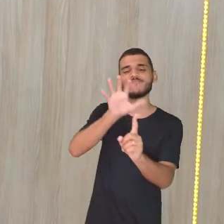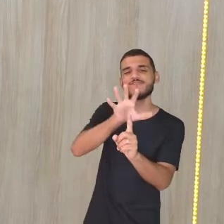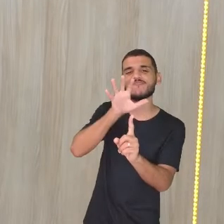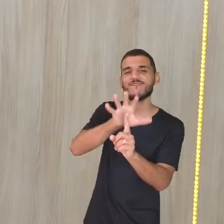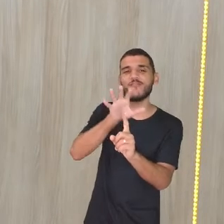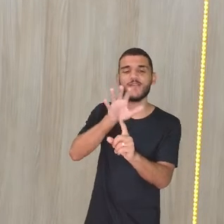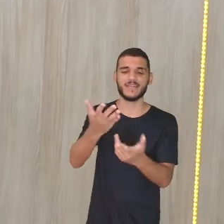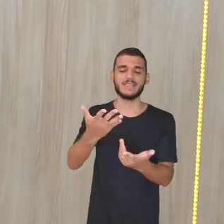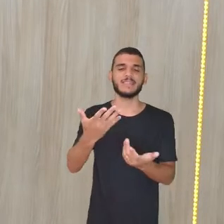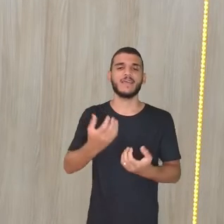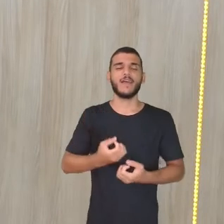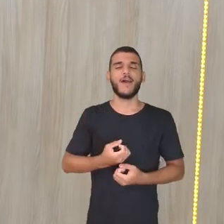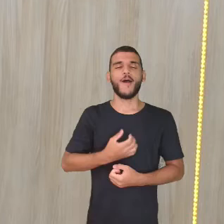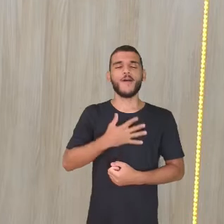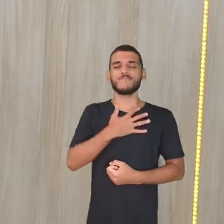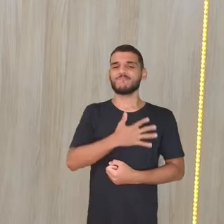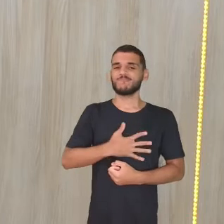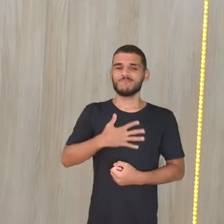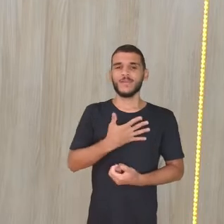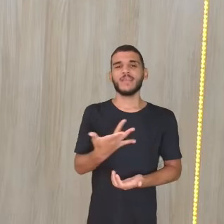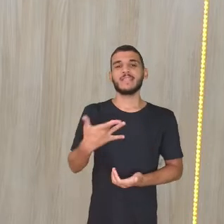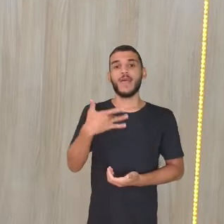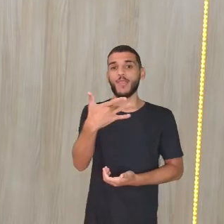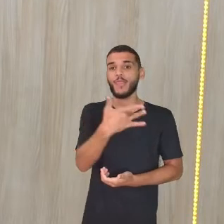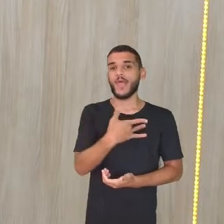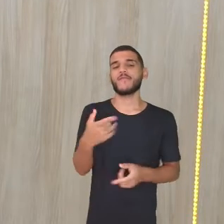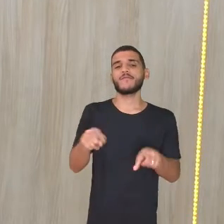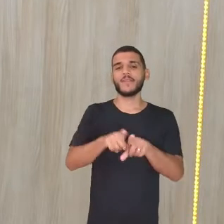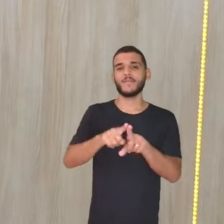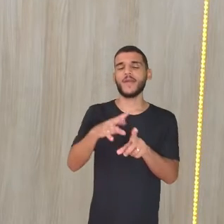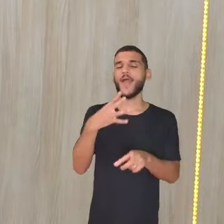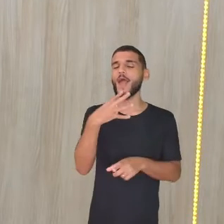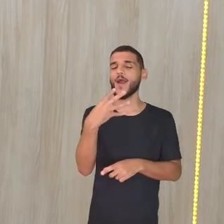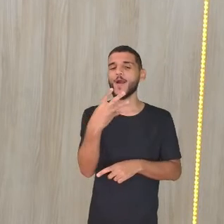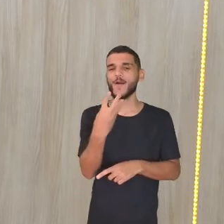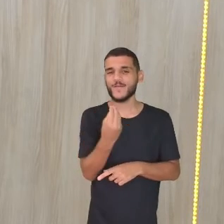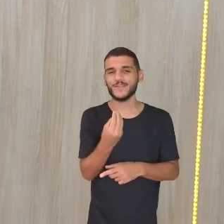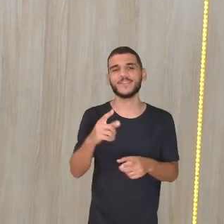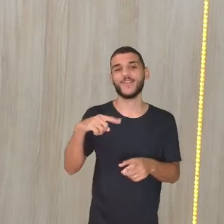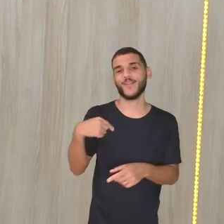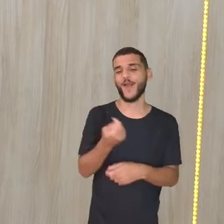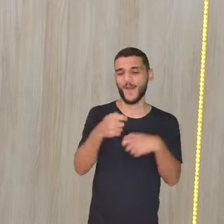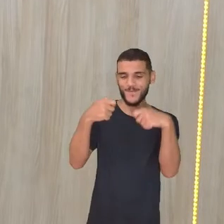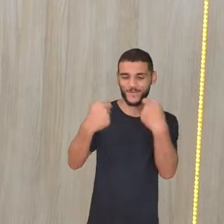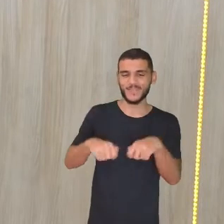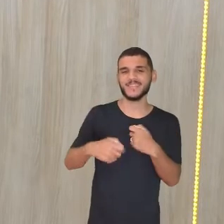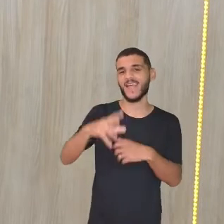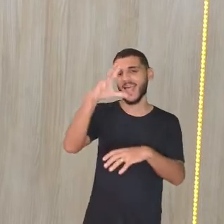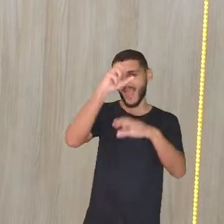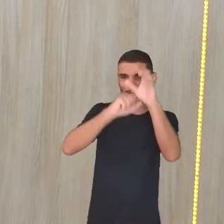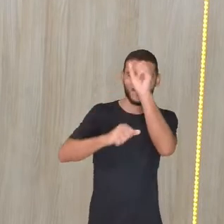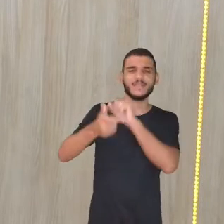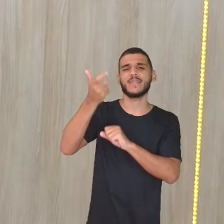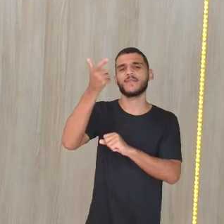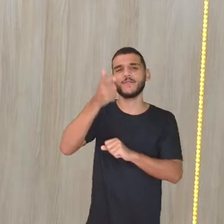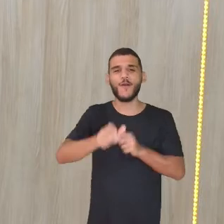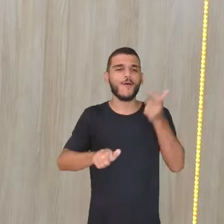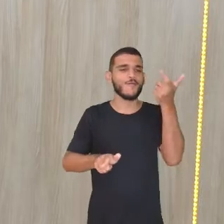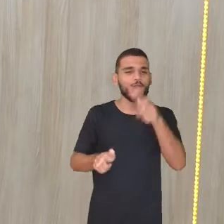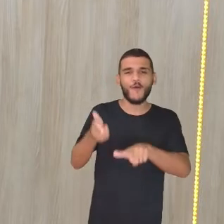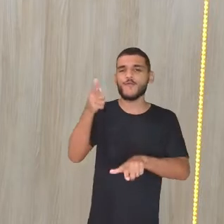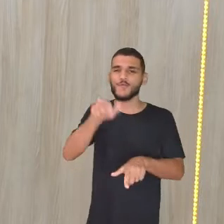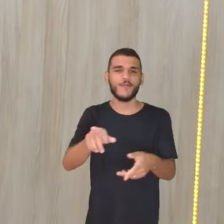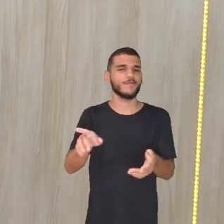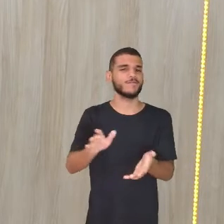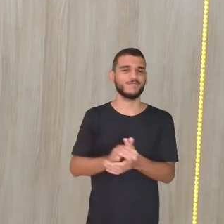nosso bem-estar, o nosso conhecimento, nós aprendemos, reaprendemos, não é? Compomos este conhecimento,